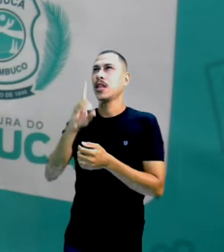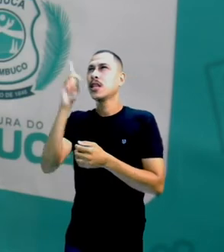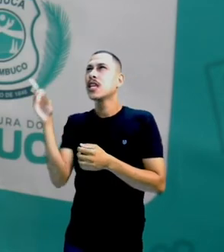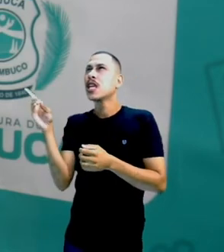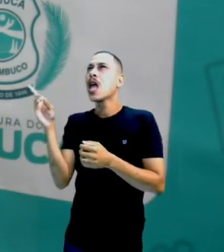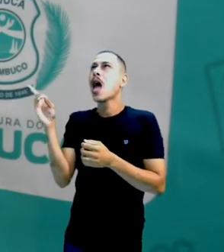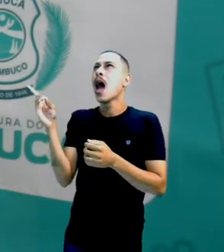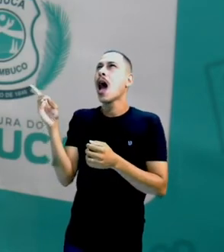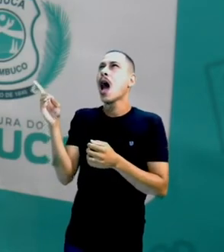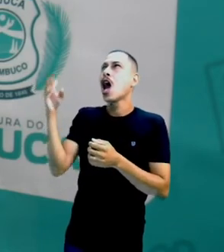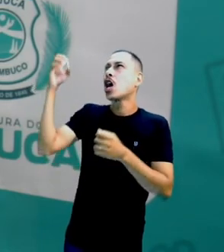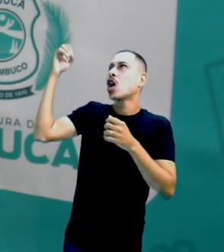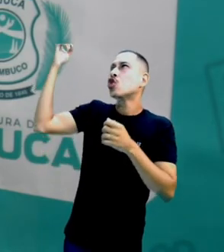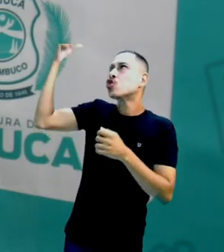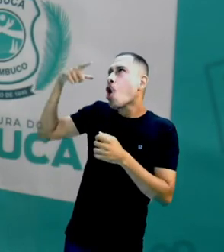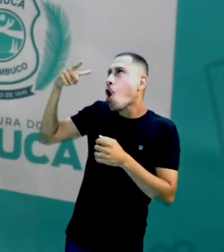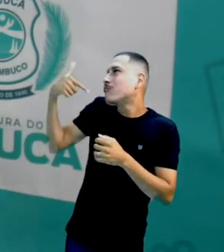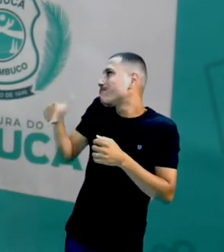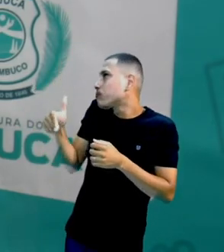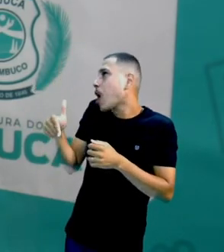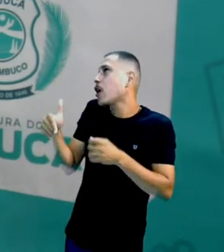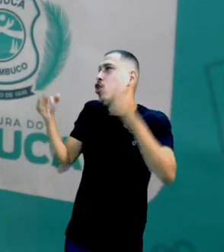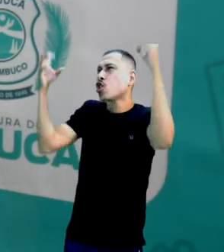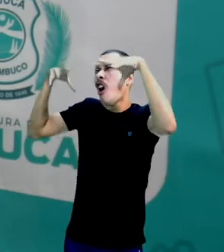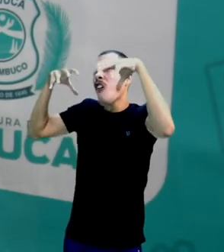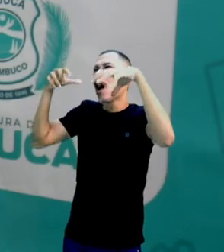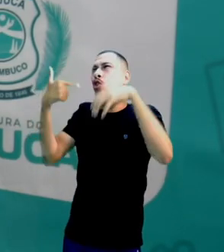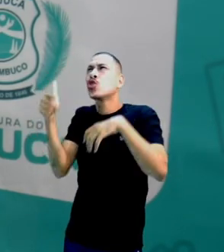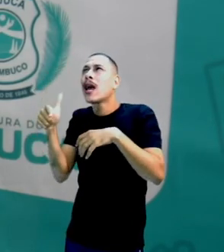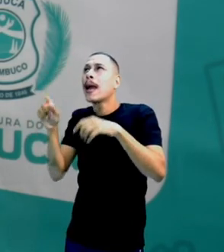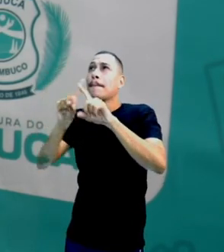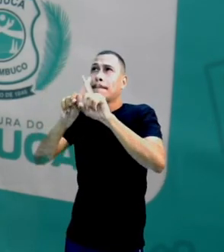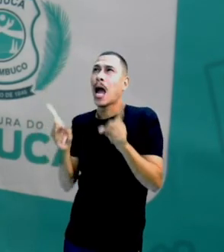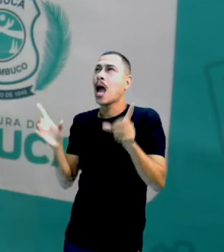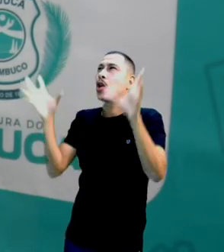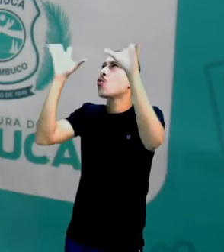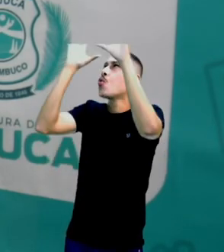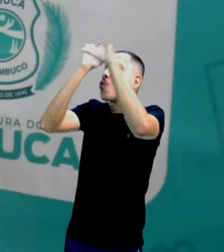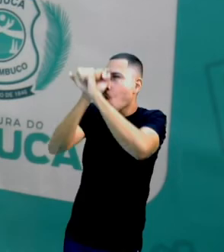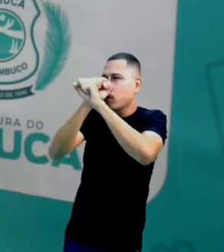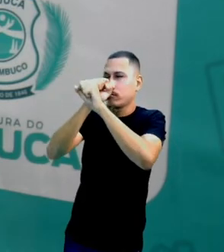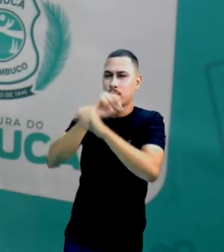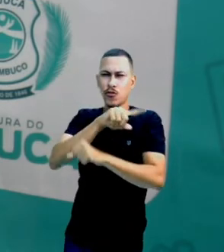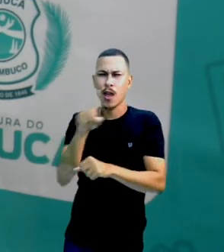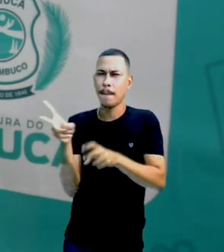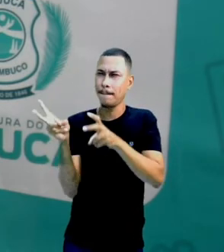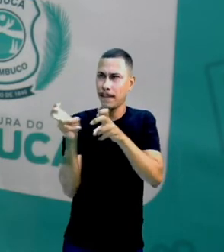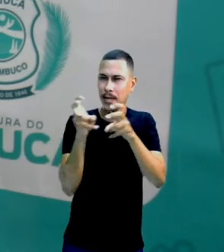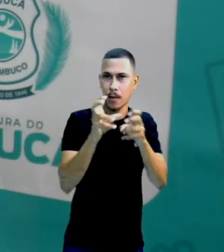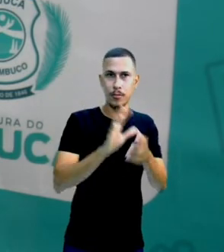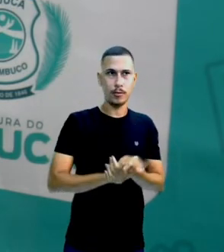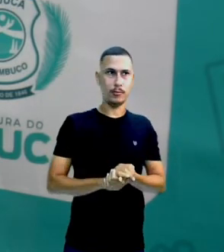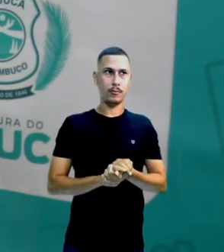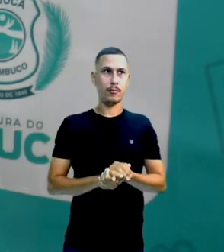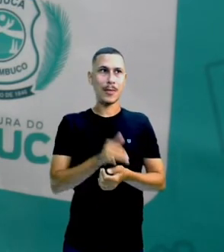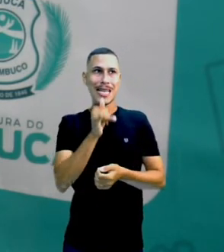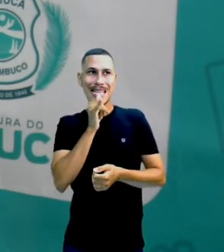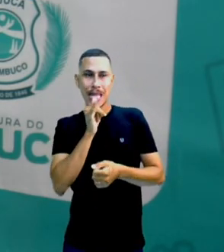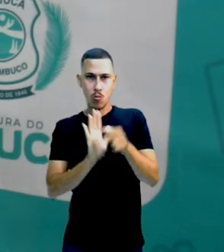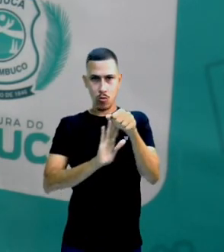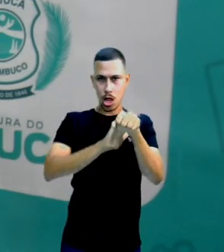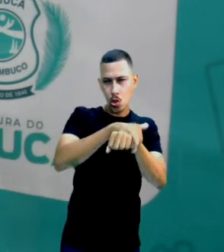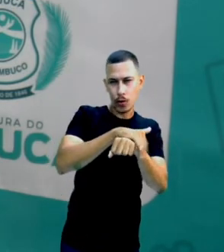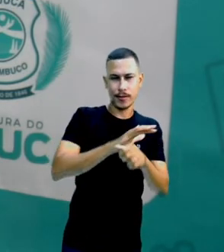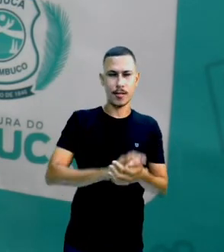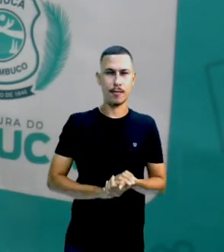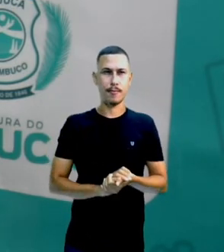nublado, olha, vê, não é indiferença? Então, vai ficar com vocês. Vai ter à noite